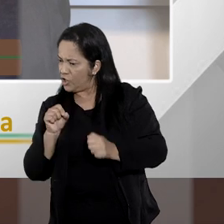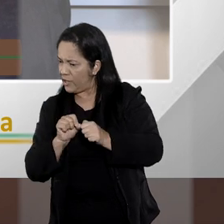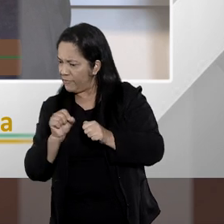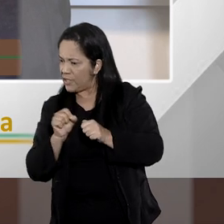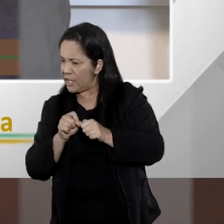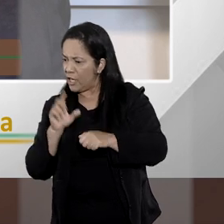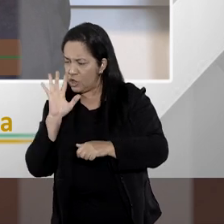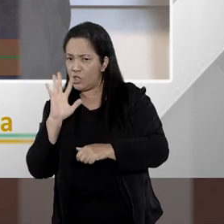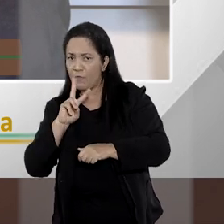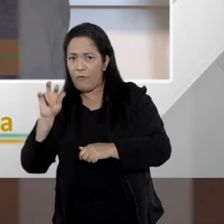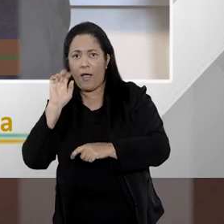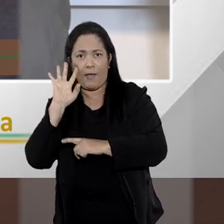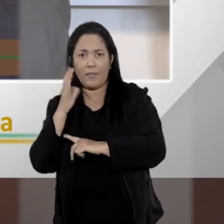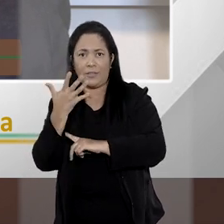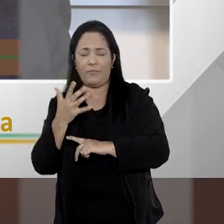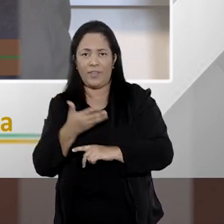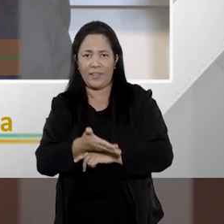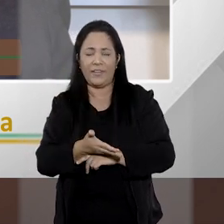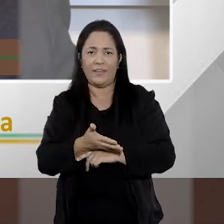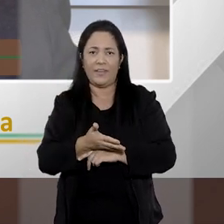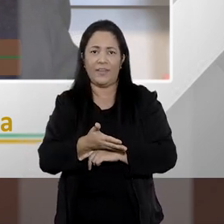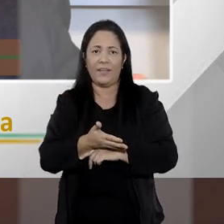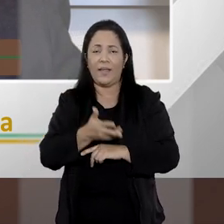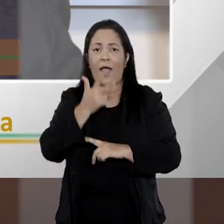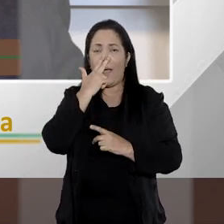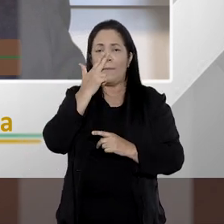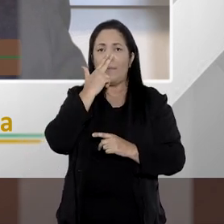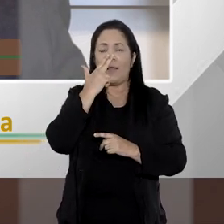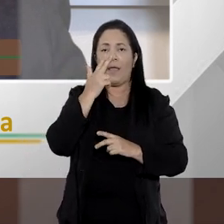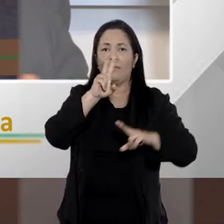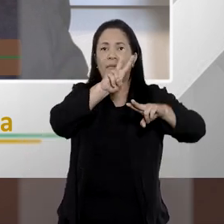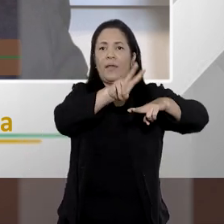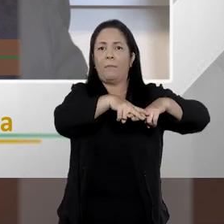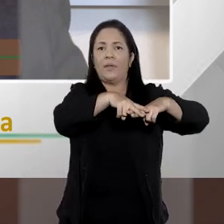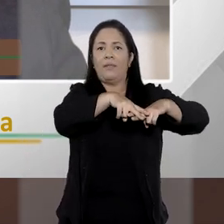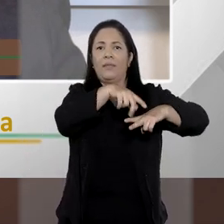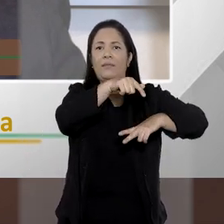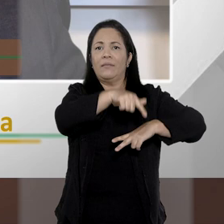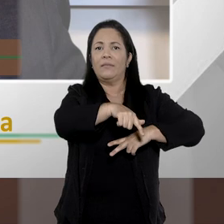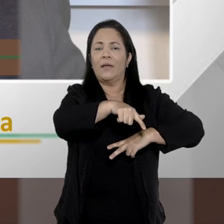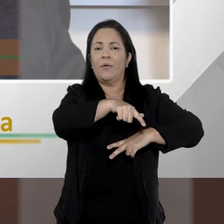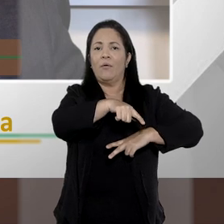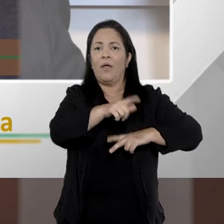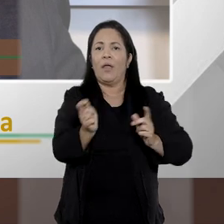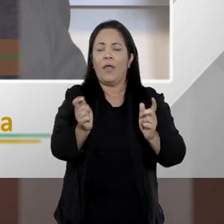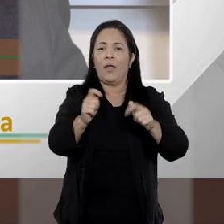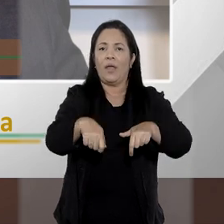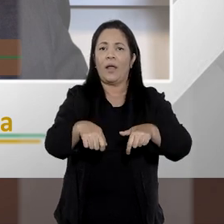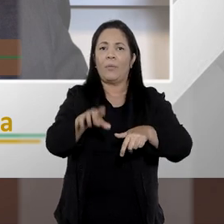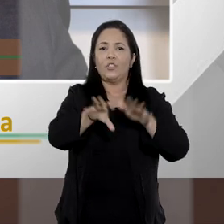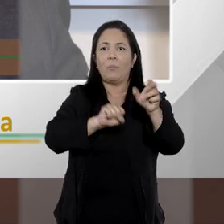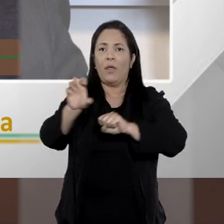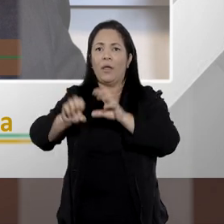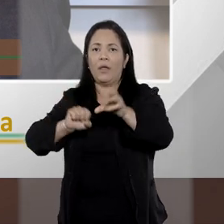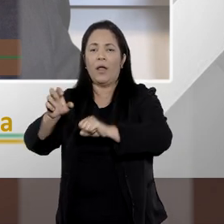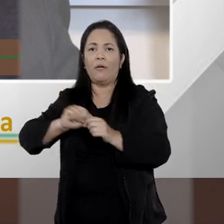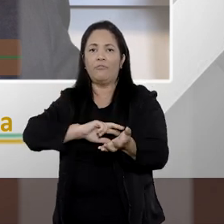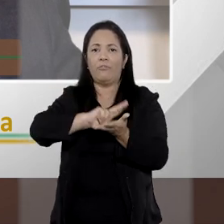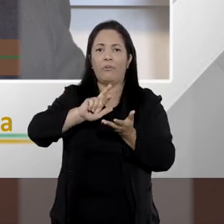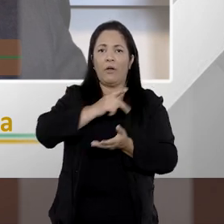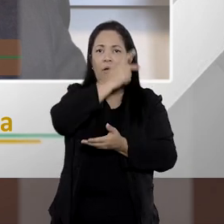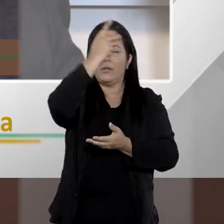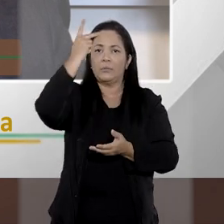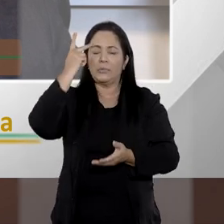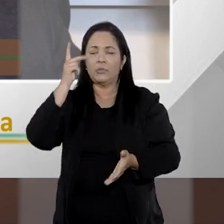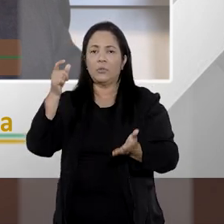palavras resumidas, que a prisão é máquina de moer gente e que da prisão muito raramente nós conseguiríamos